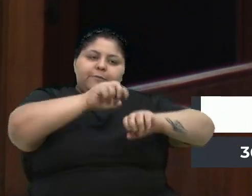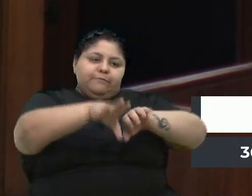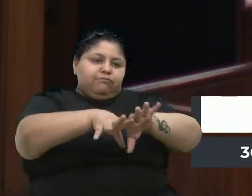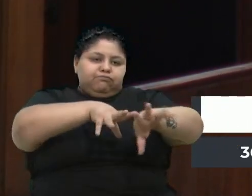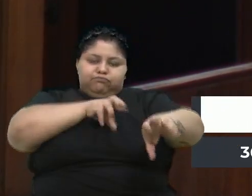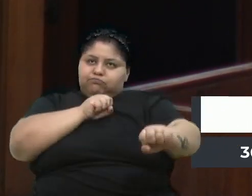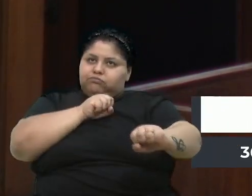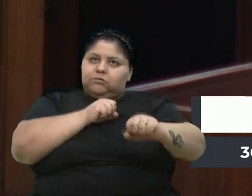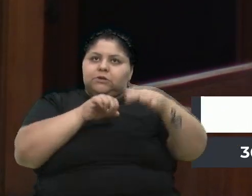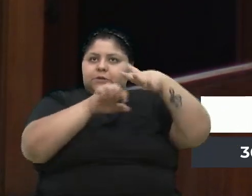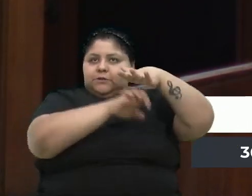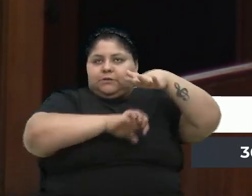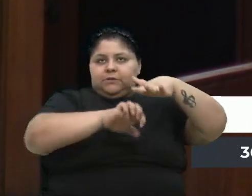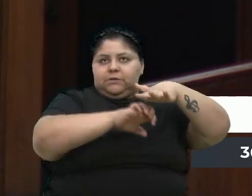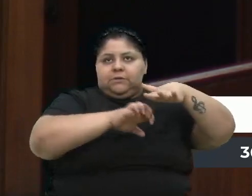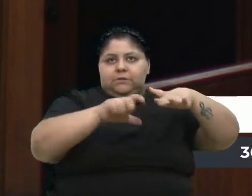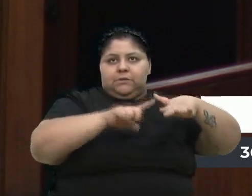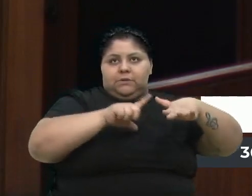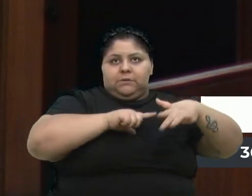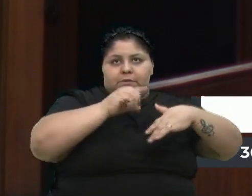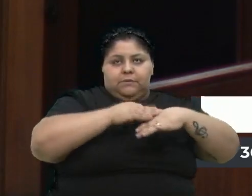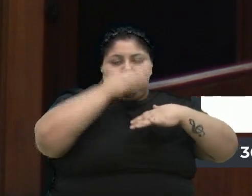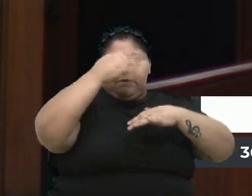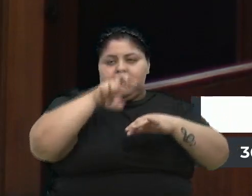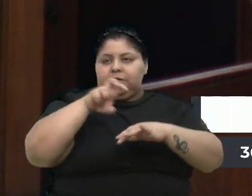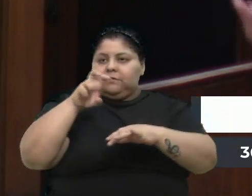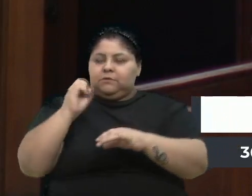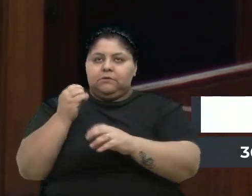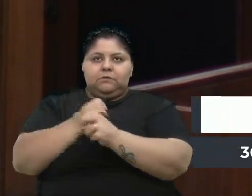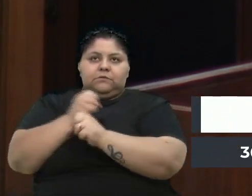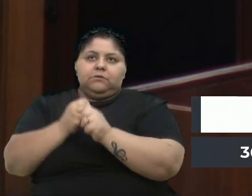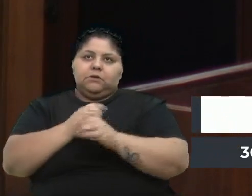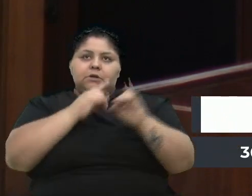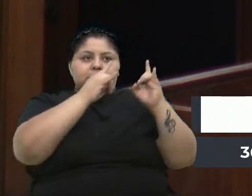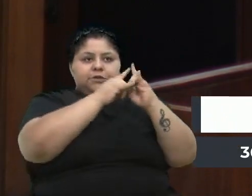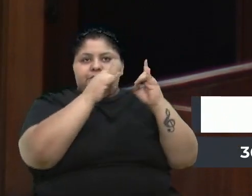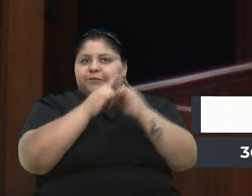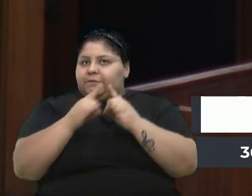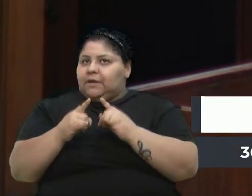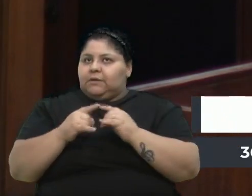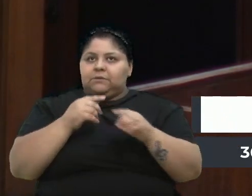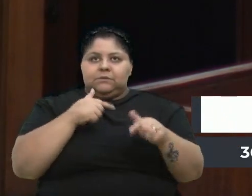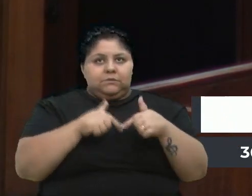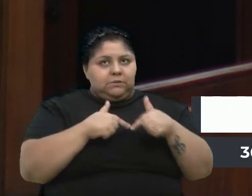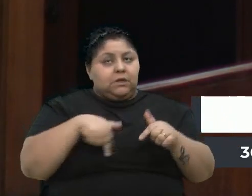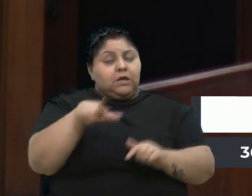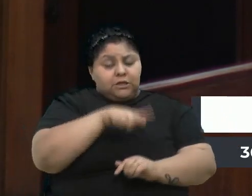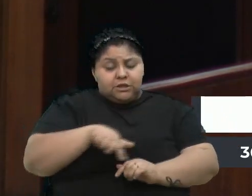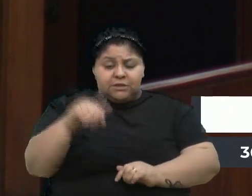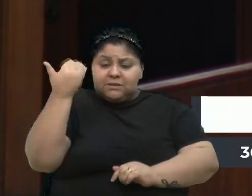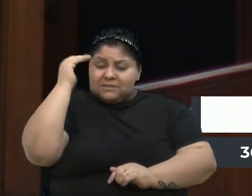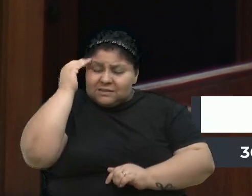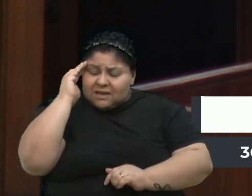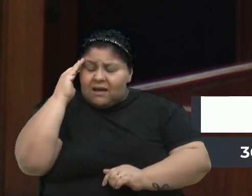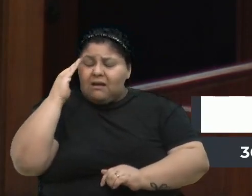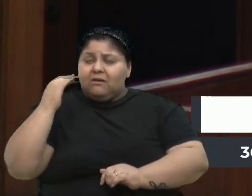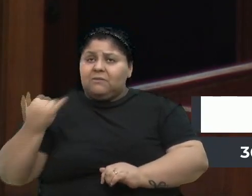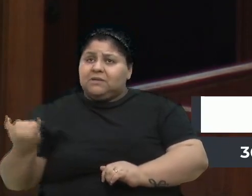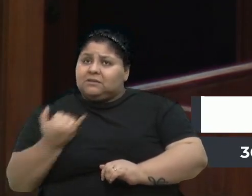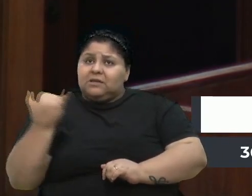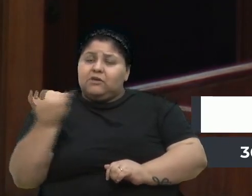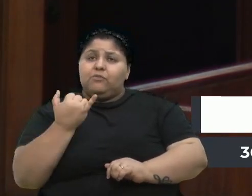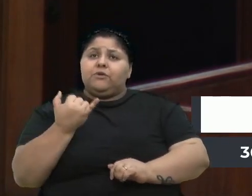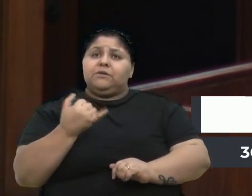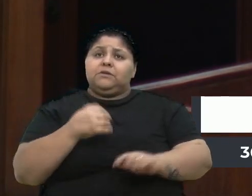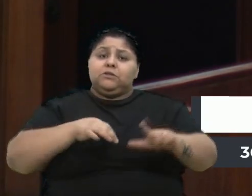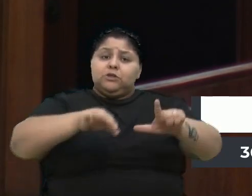da empresa dele que tem mais de 50 anos, das entidades com que ele passou, que a gente sabe da importância do comércio, da empresa, da